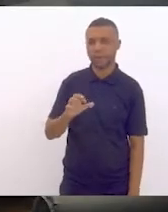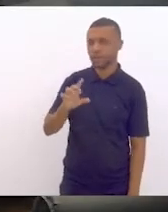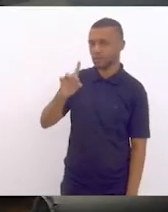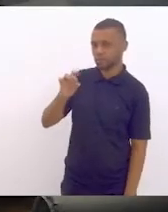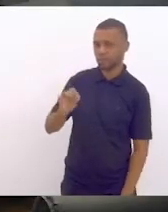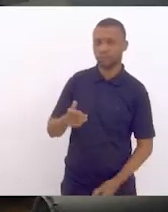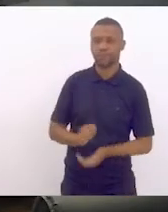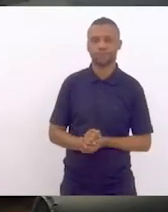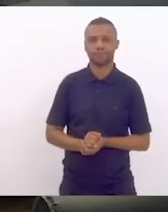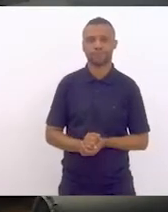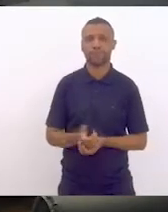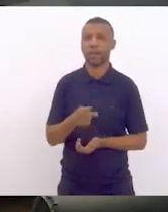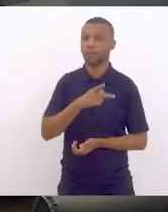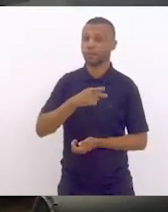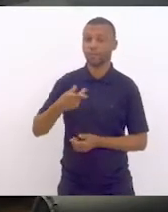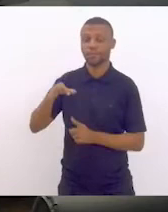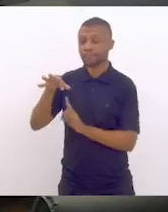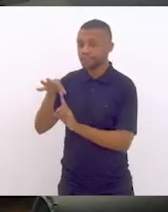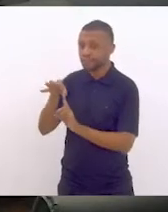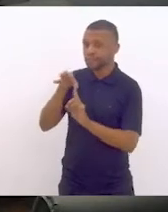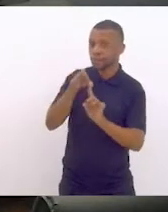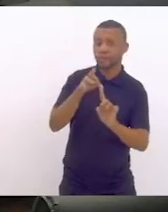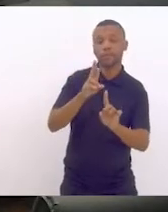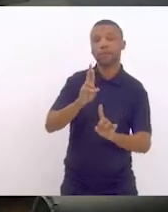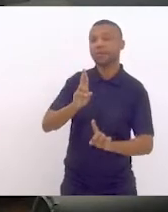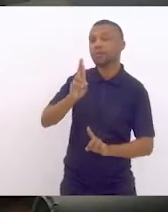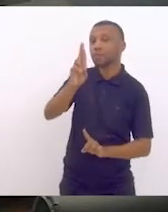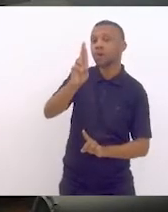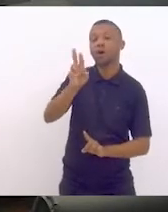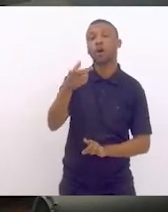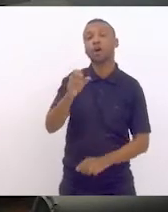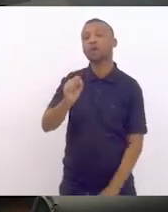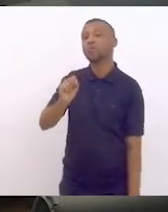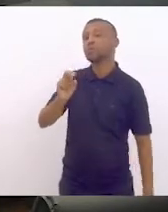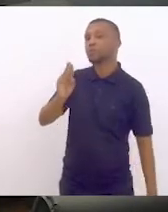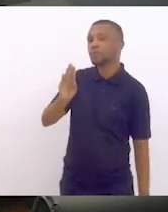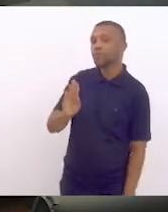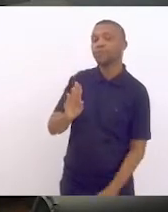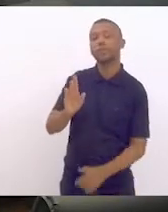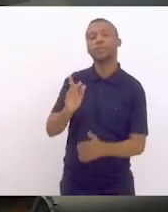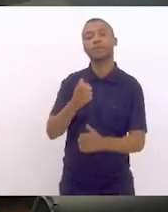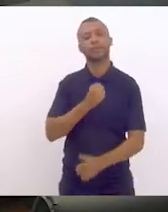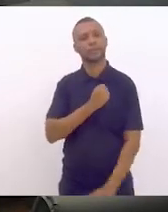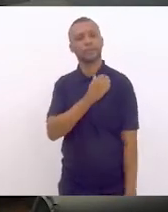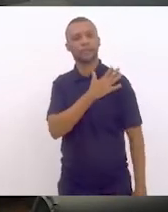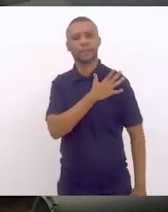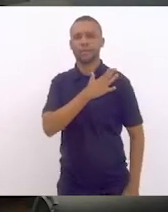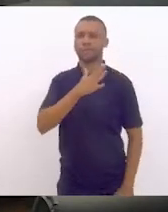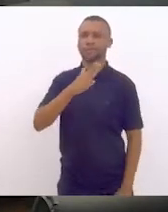Presidência designa, relator, o deputado subtenente Bernardo.